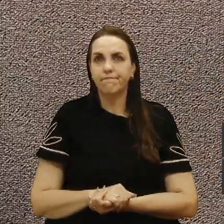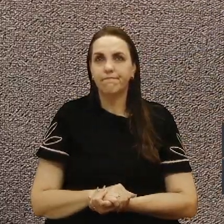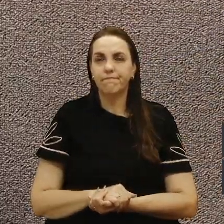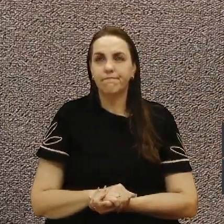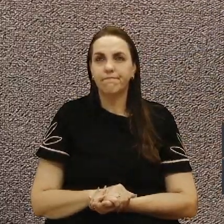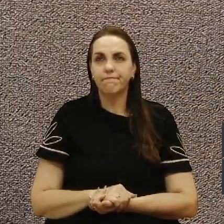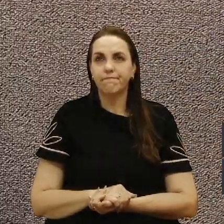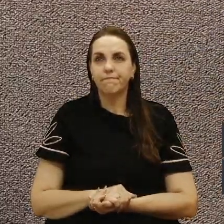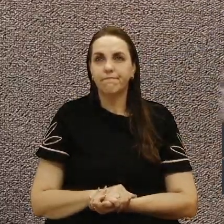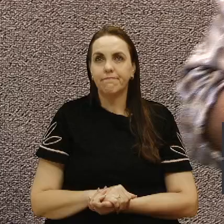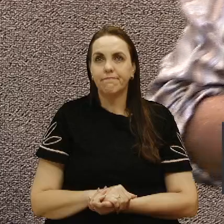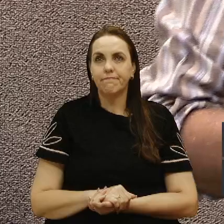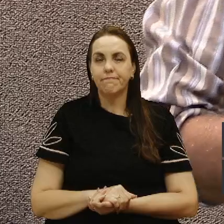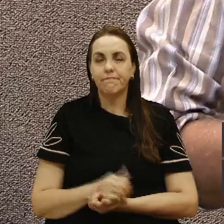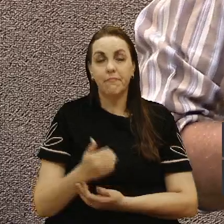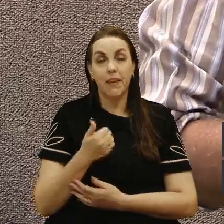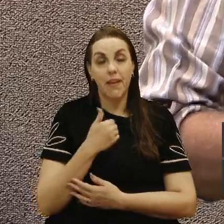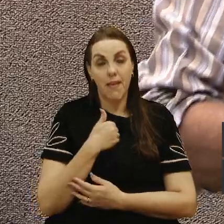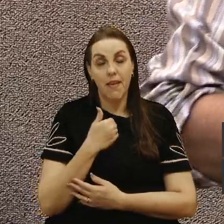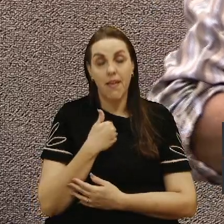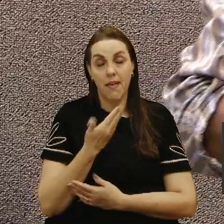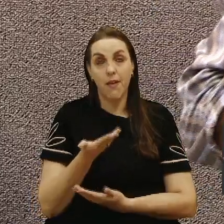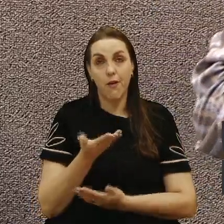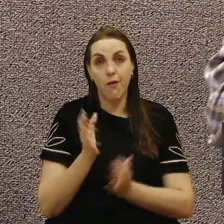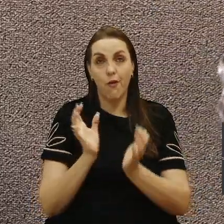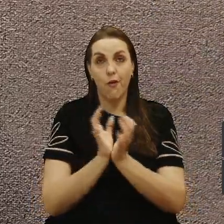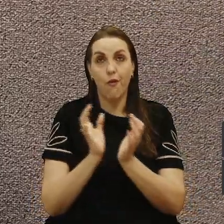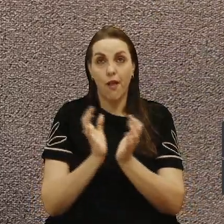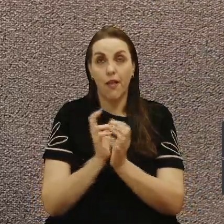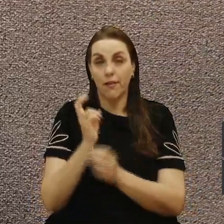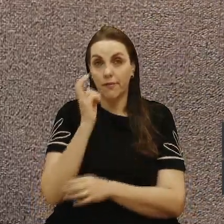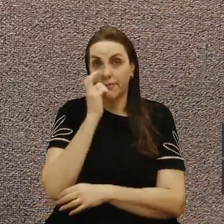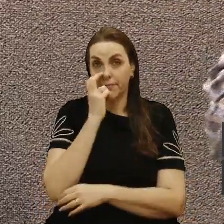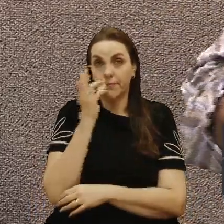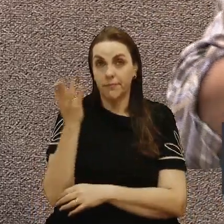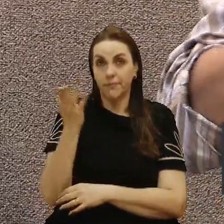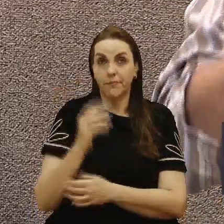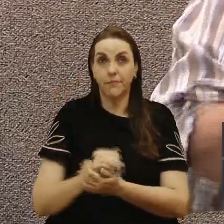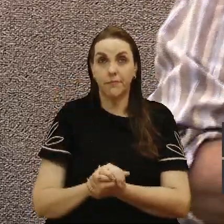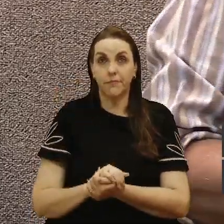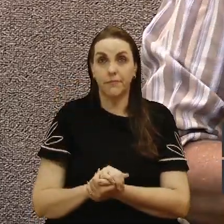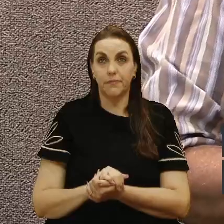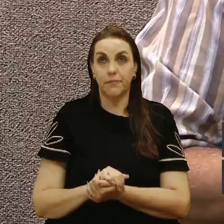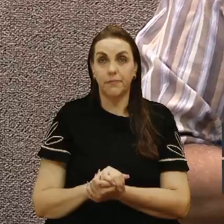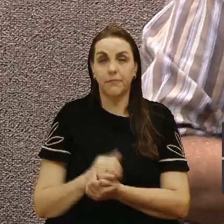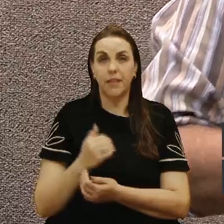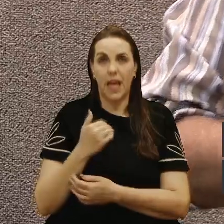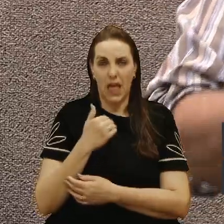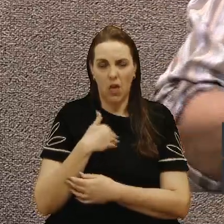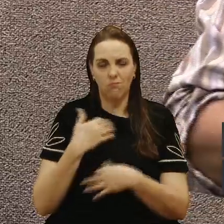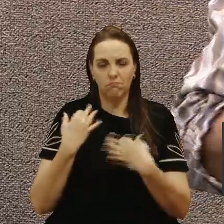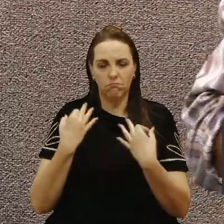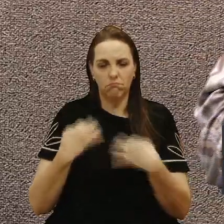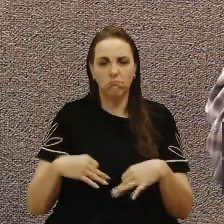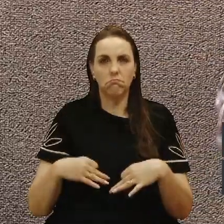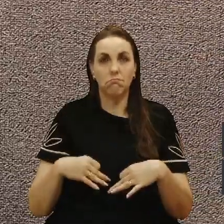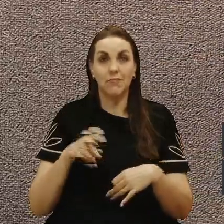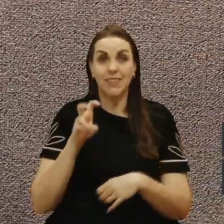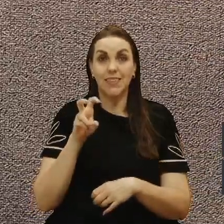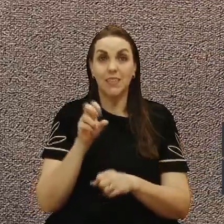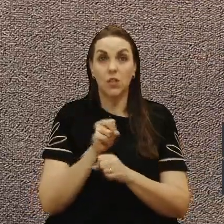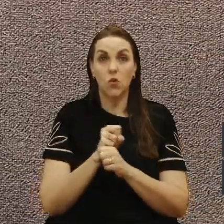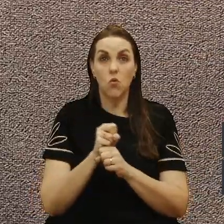Eu, nobre colega Andressa Mama, tirei por capricho. 5